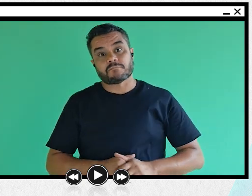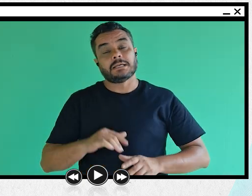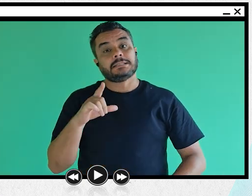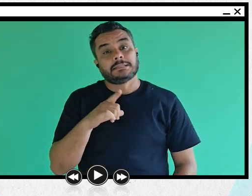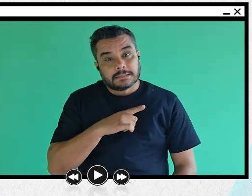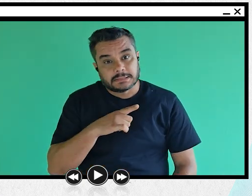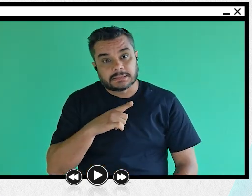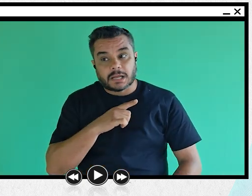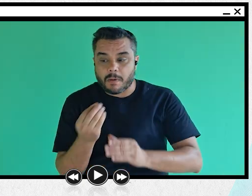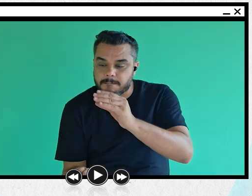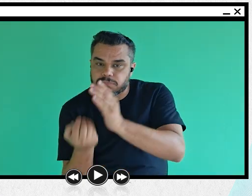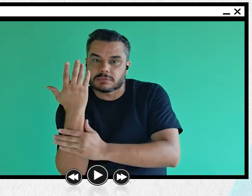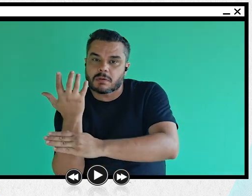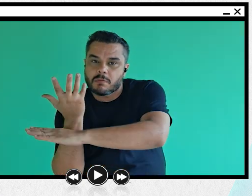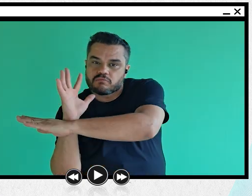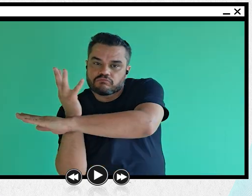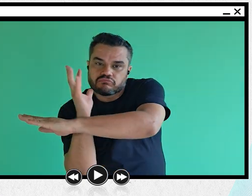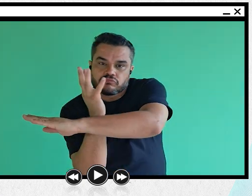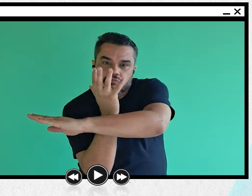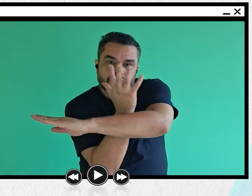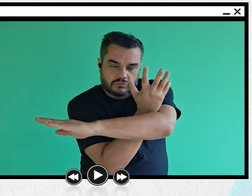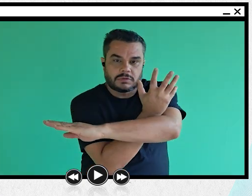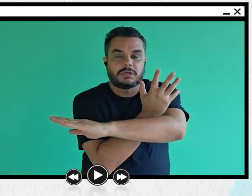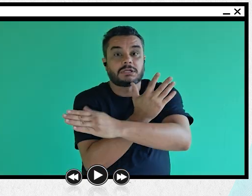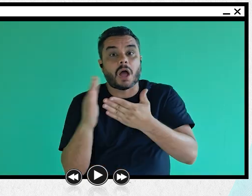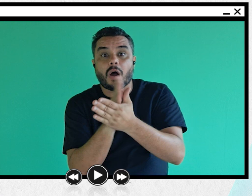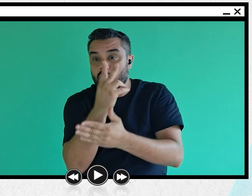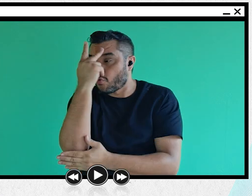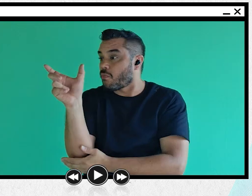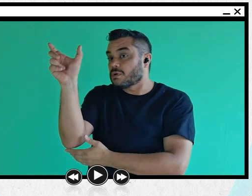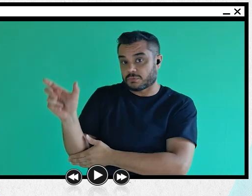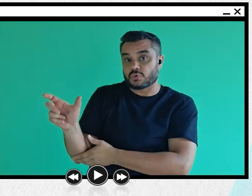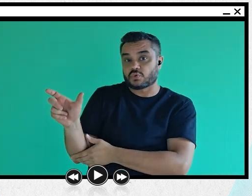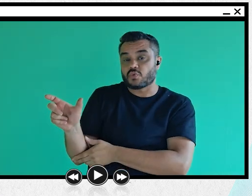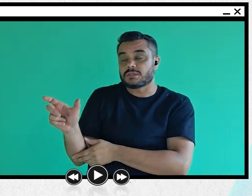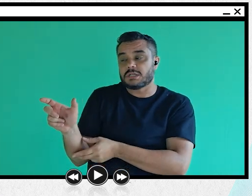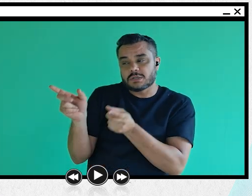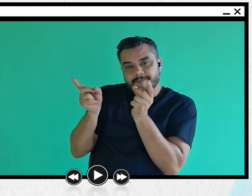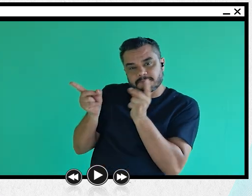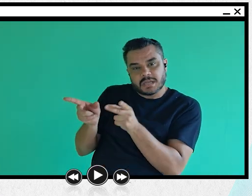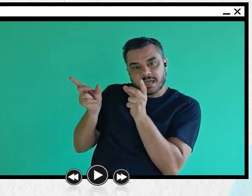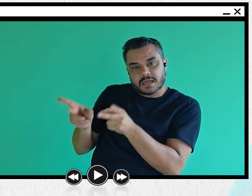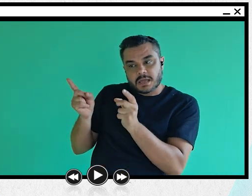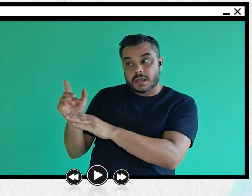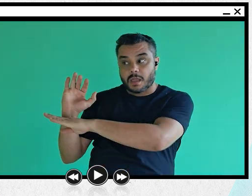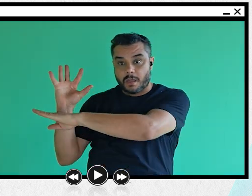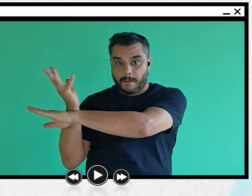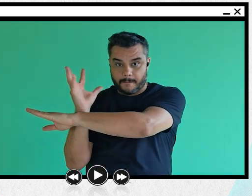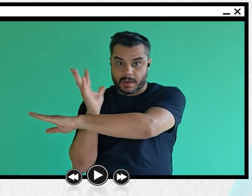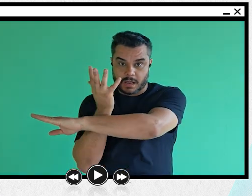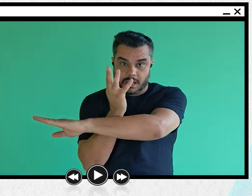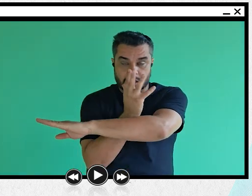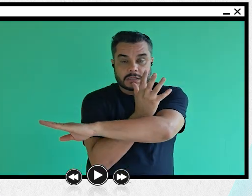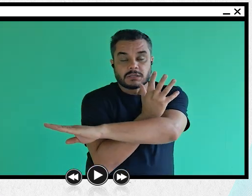existe uma produção de plantas ornamentais com valor comercial. Existem alguns agricultores, inclusive, que acabam vendendo plantas ornamentais